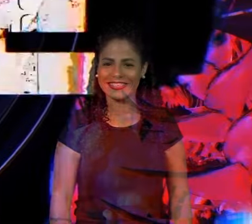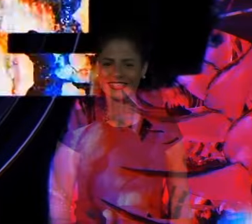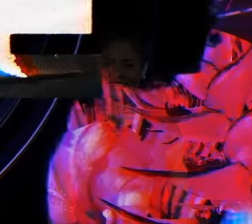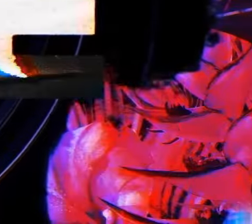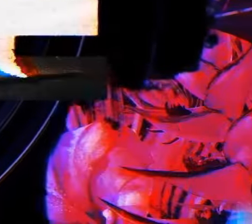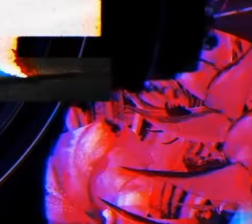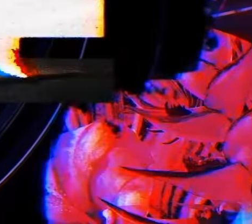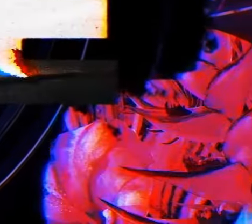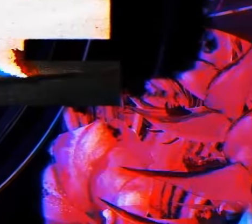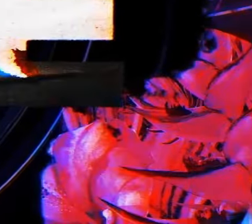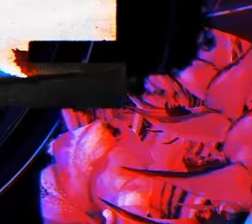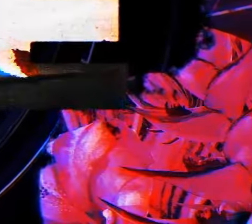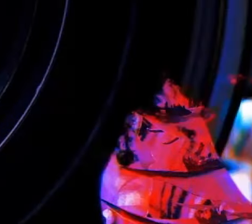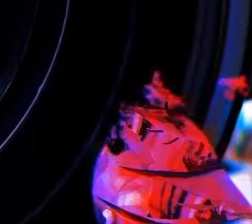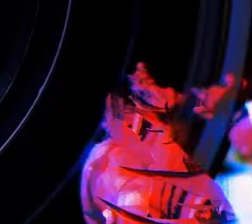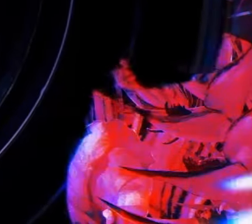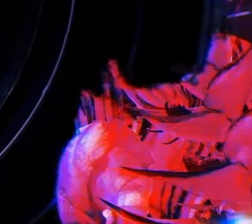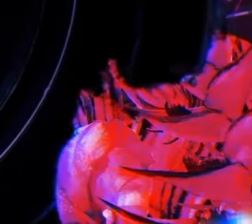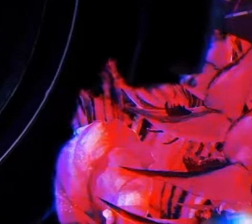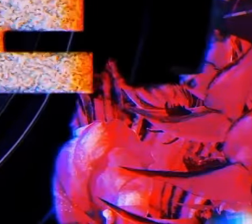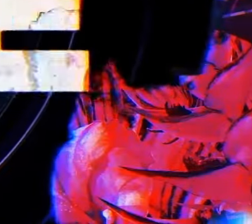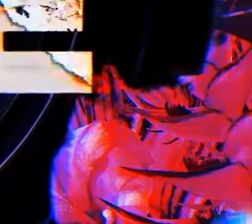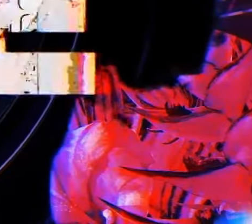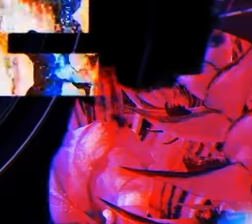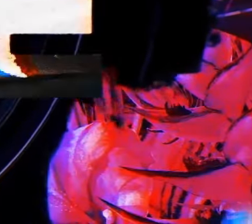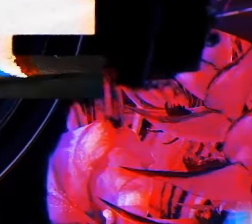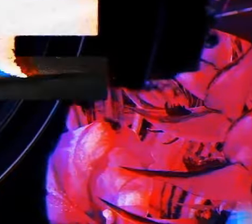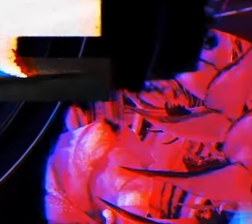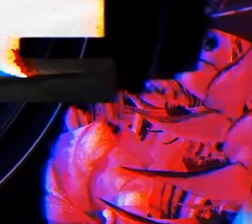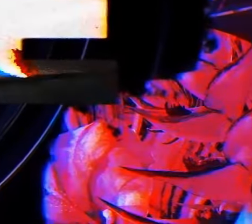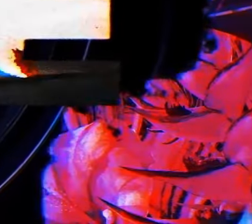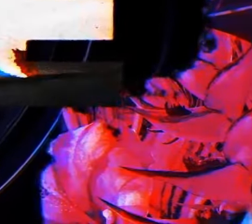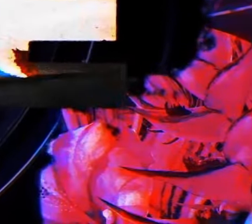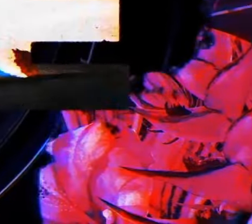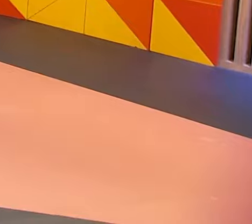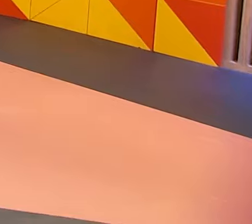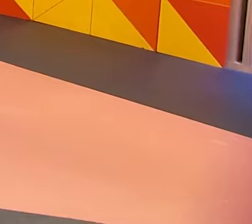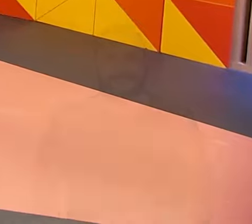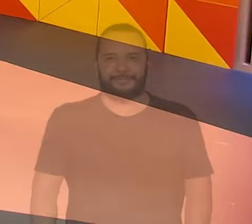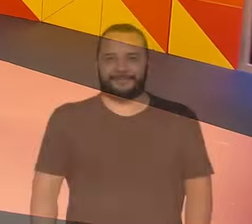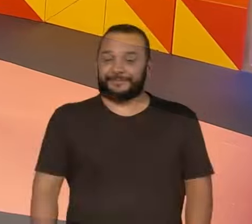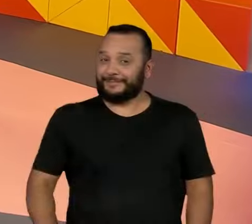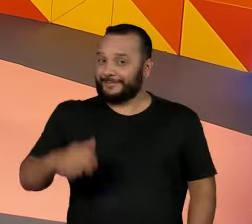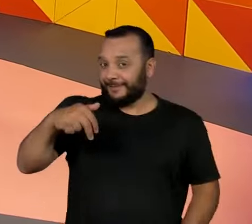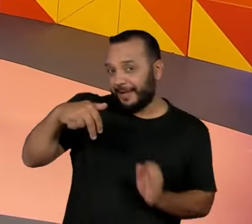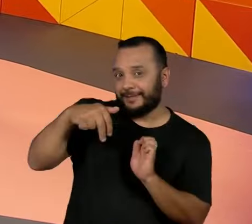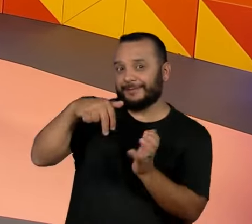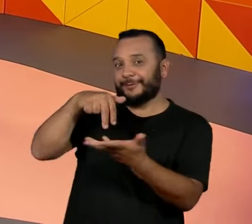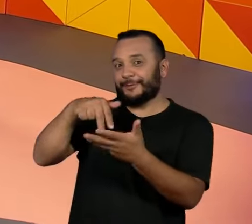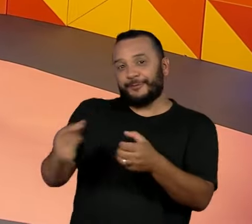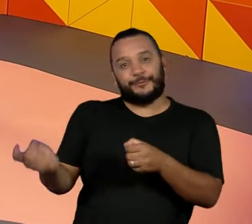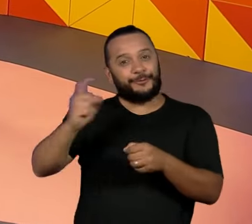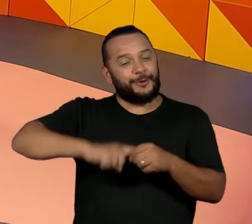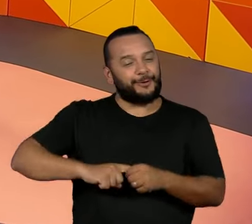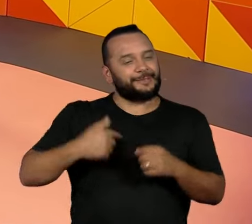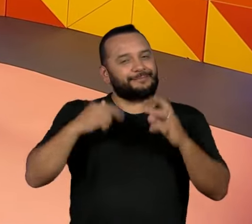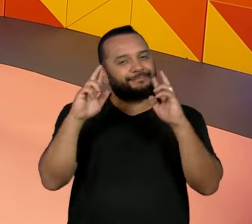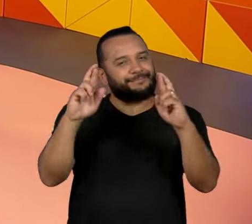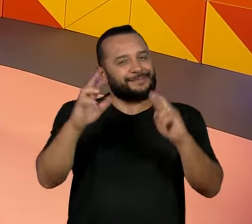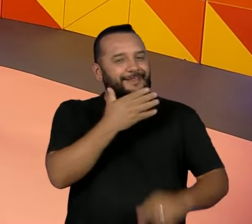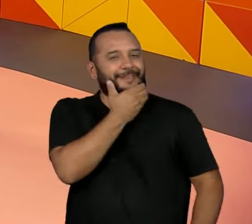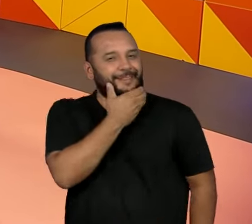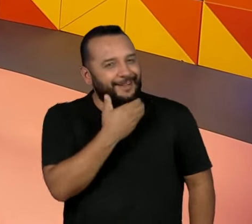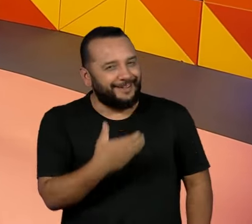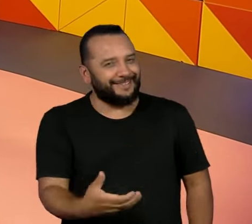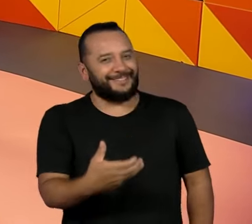Está Estação Livre de volta e desejando que você tenha um Natal